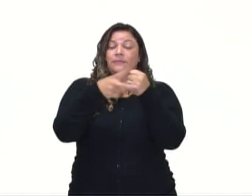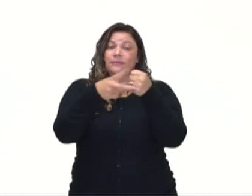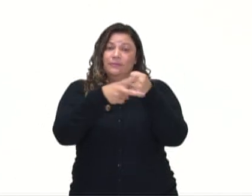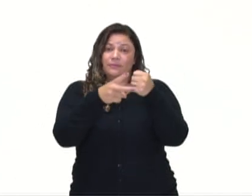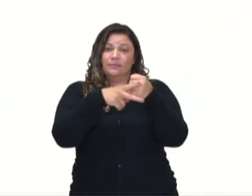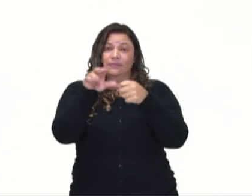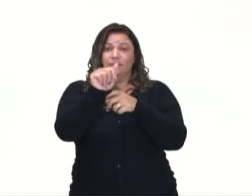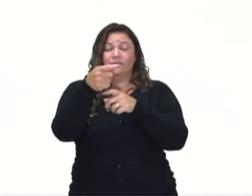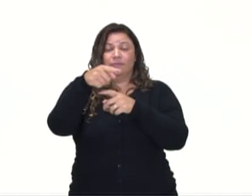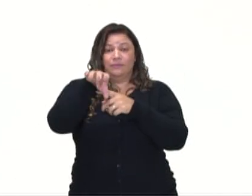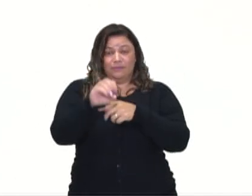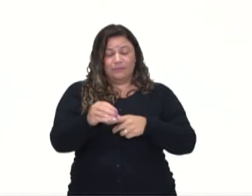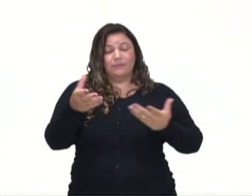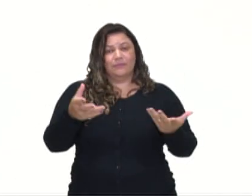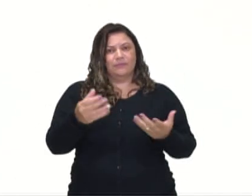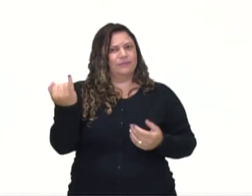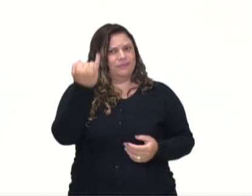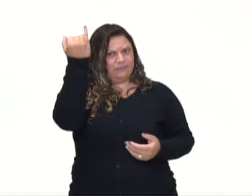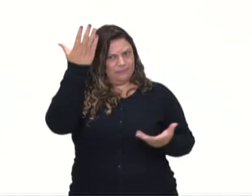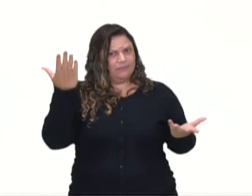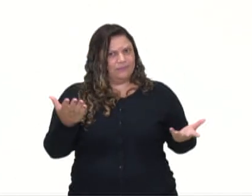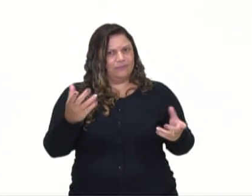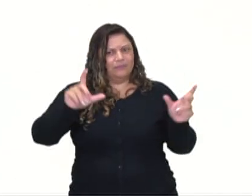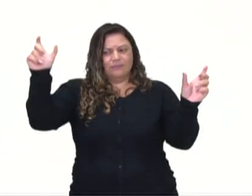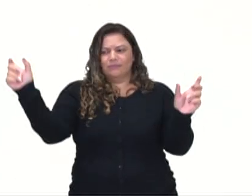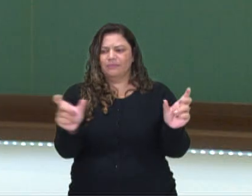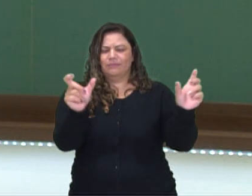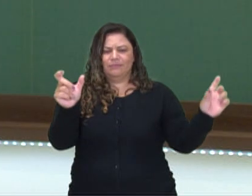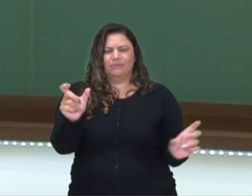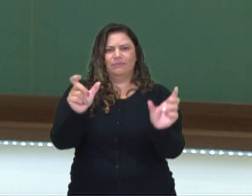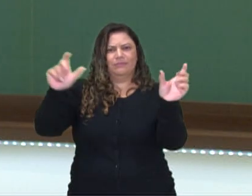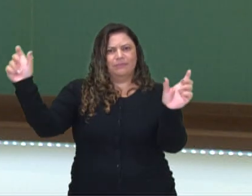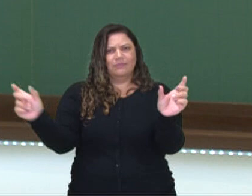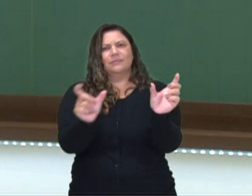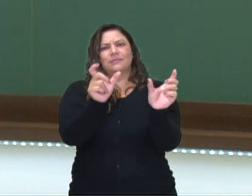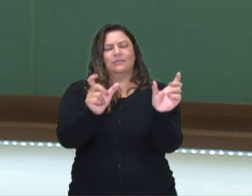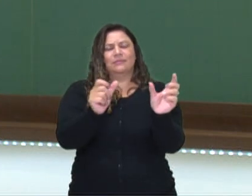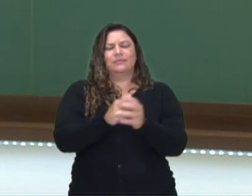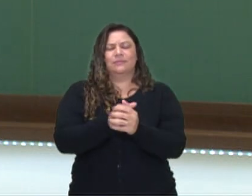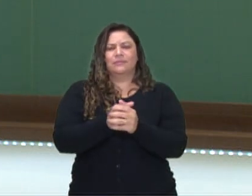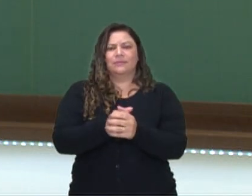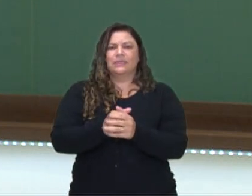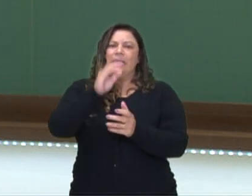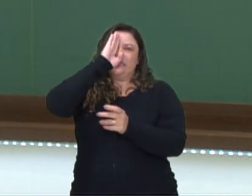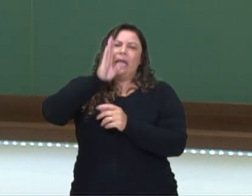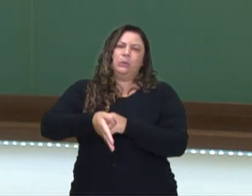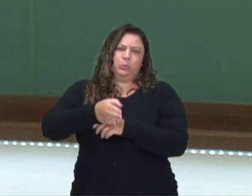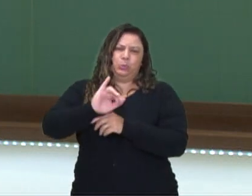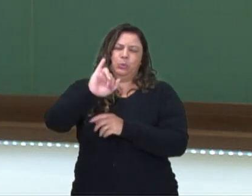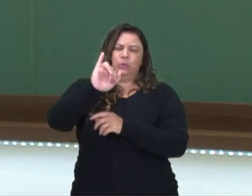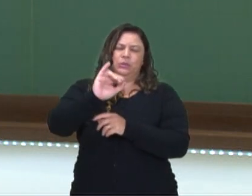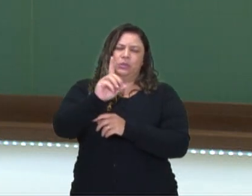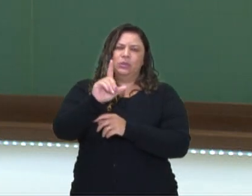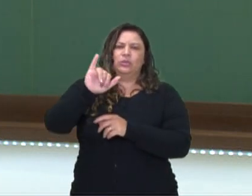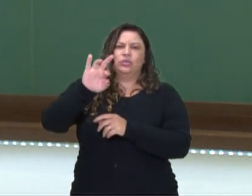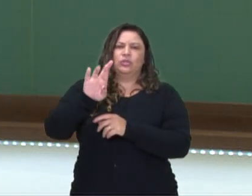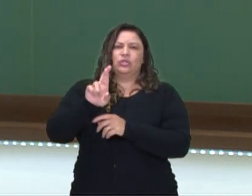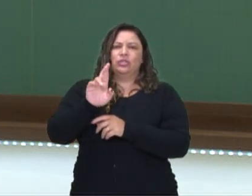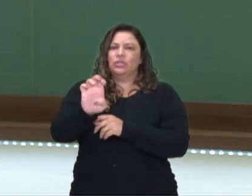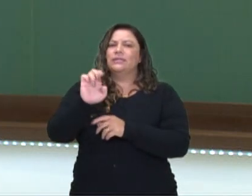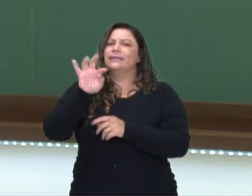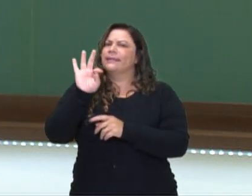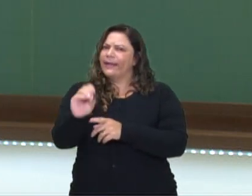um verbo que é significativo e tem os seus complementos. Se é um verbo transitivo direto, o complemento será um objeto